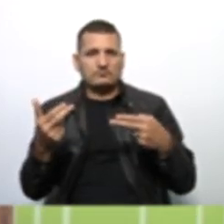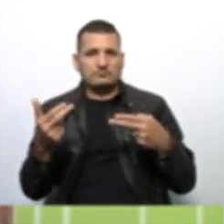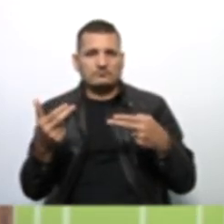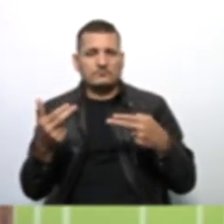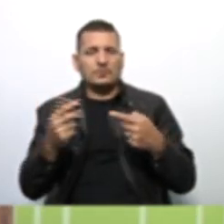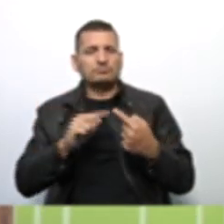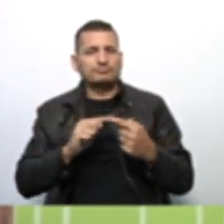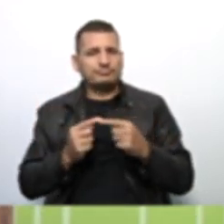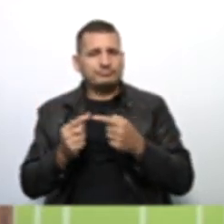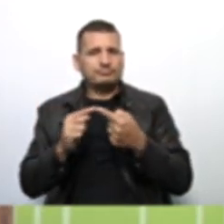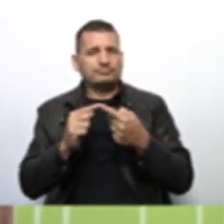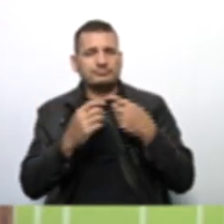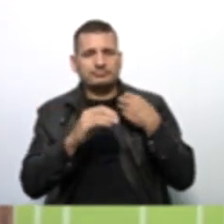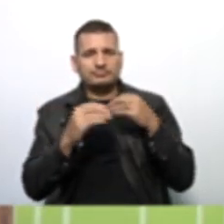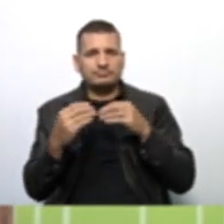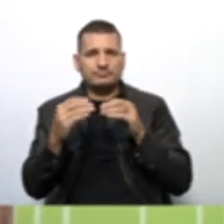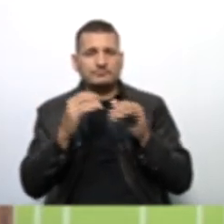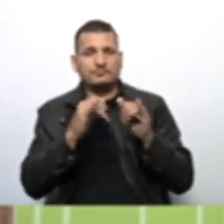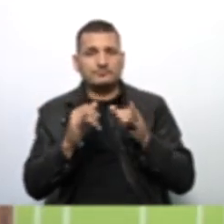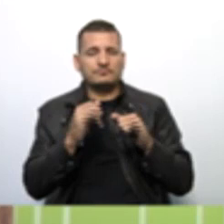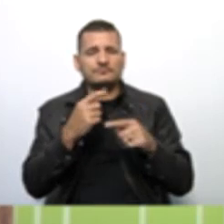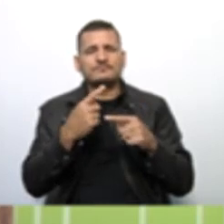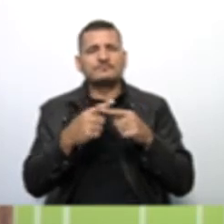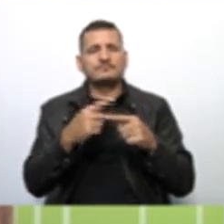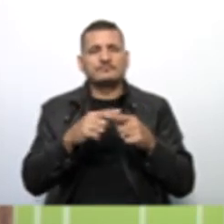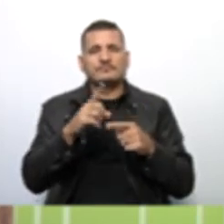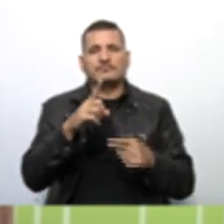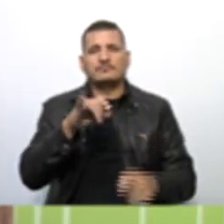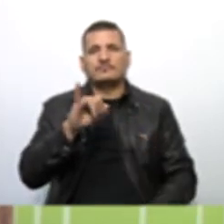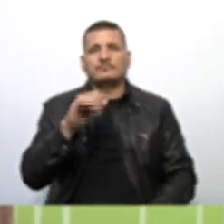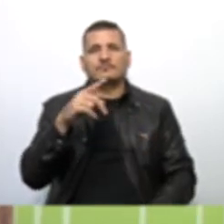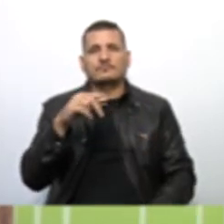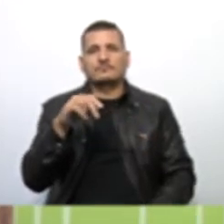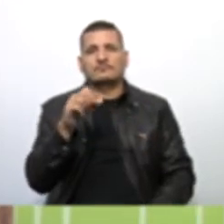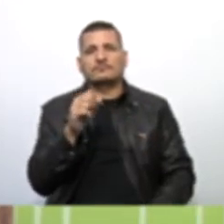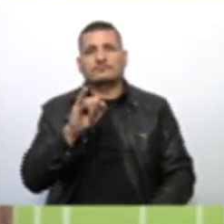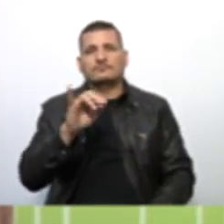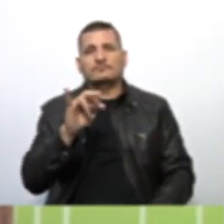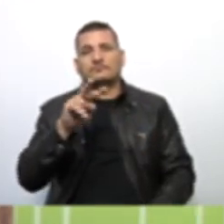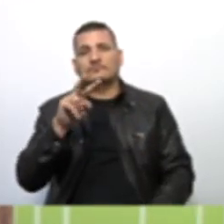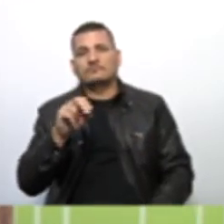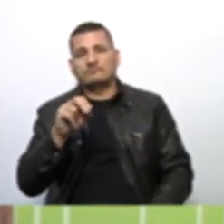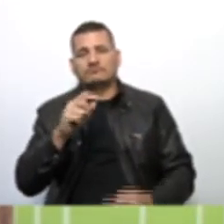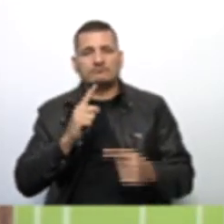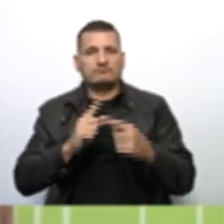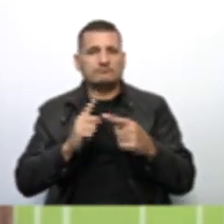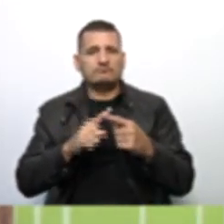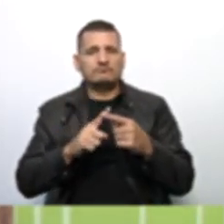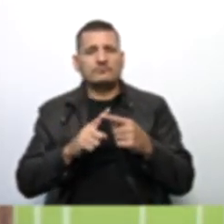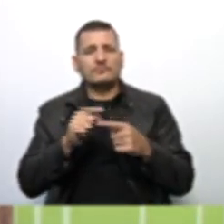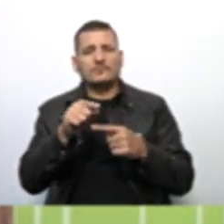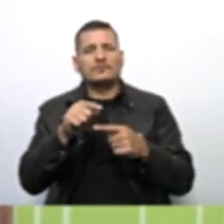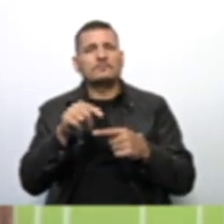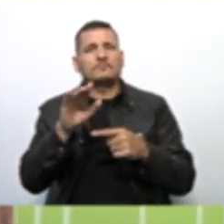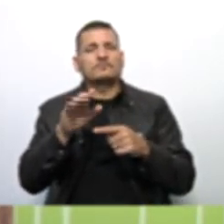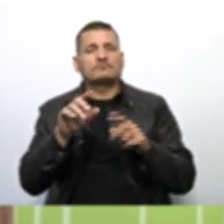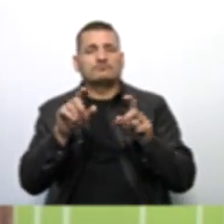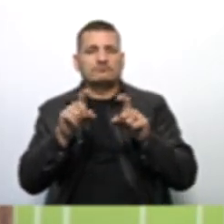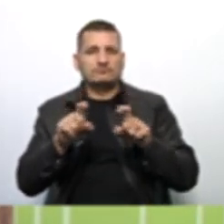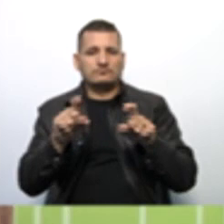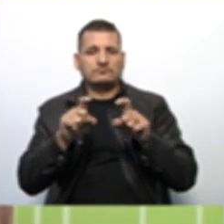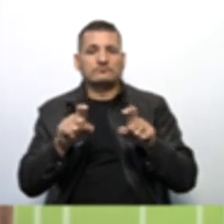dispositivo? Antigamente, se vocês procurar alguns livros ou assuntos, eles se referem mais a computadores, mas